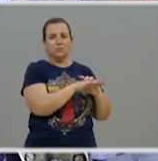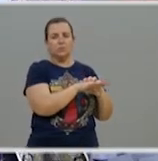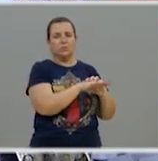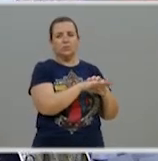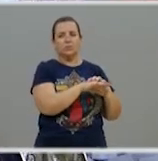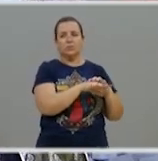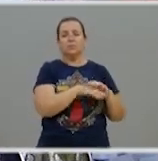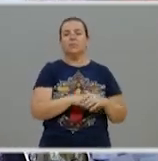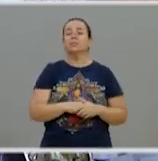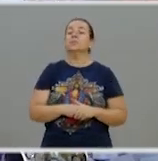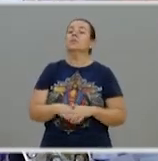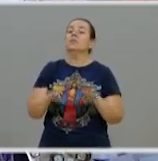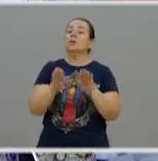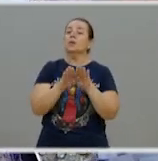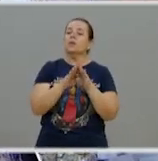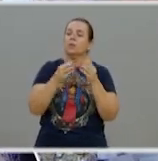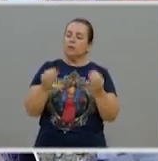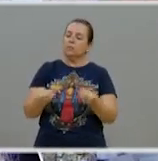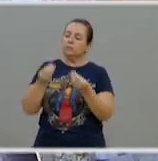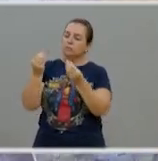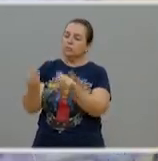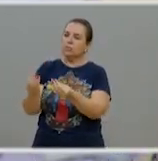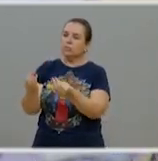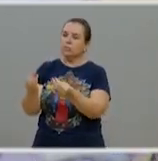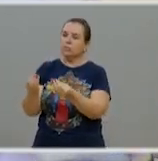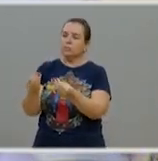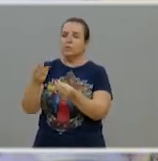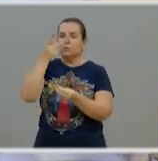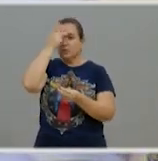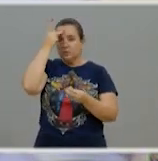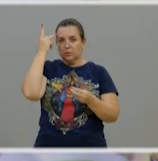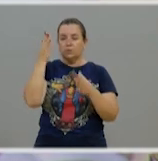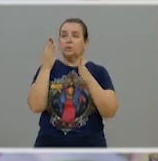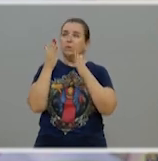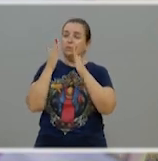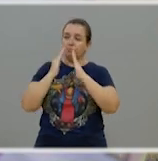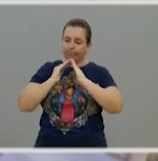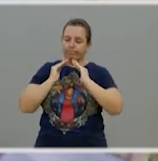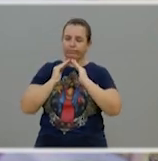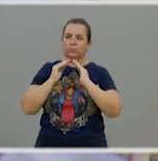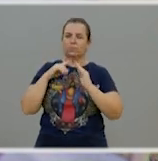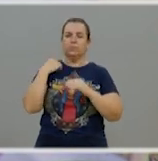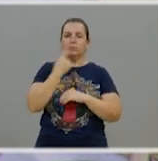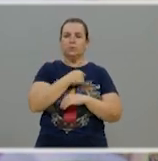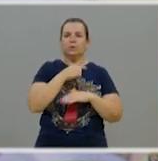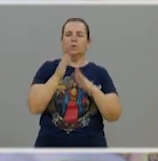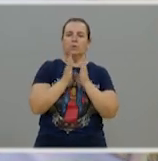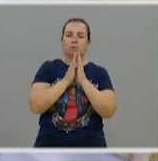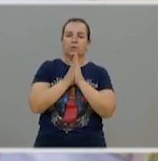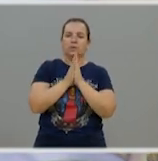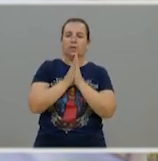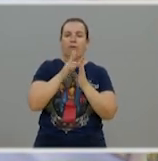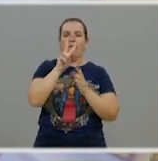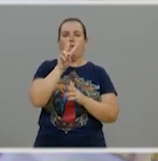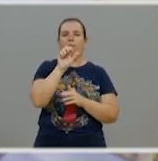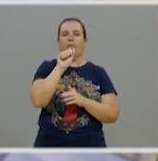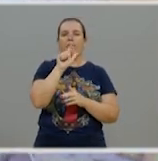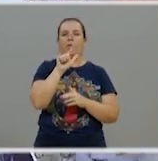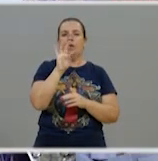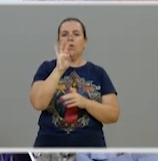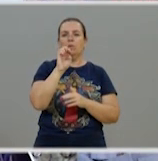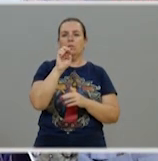ferido. Também quero colocar como intenção pessoas que nos pediram. O Walter Carlos de Santana, além de